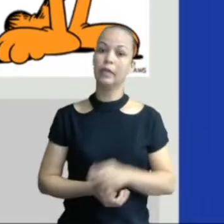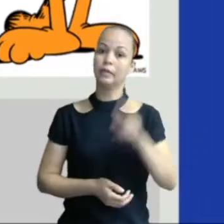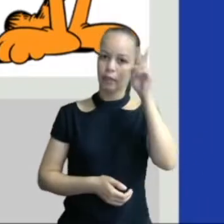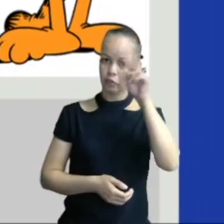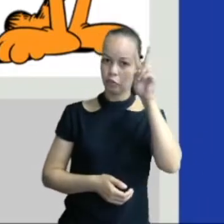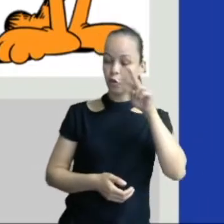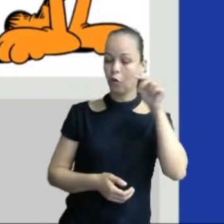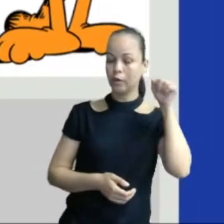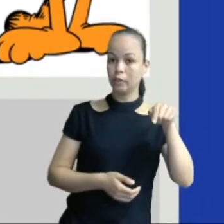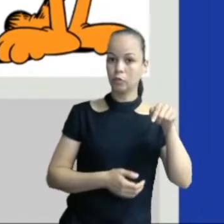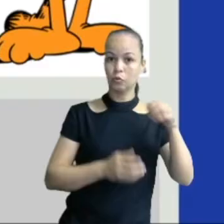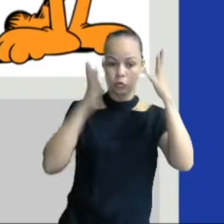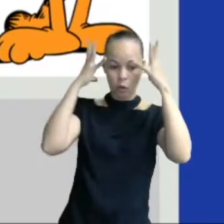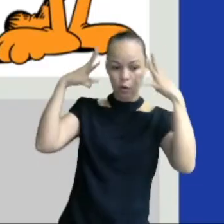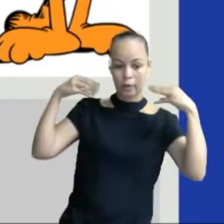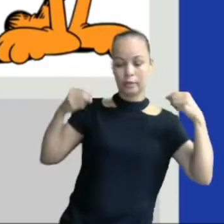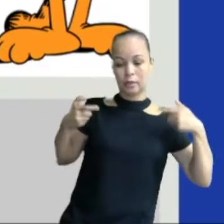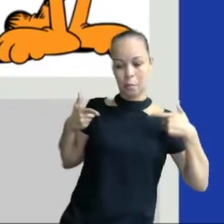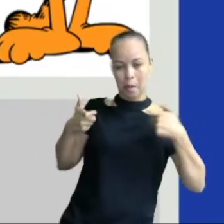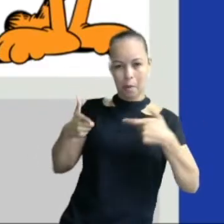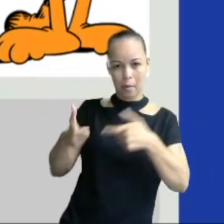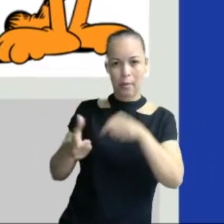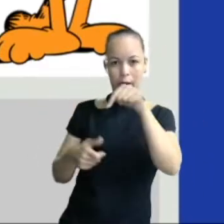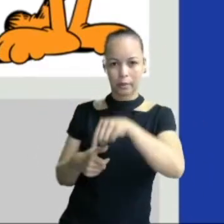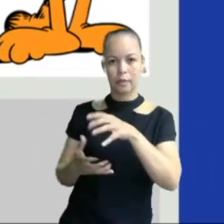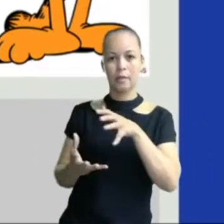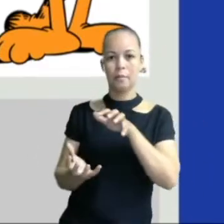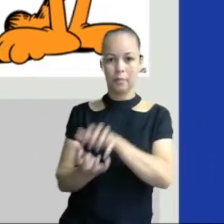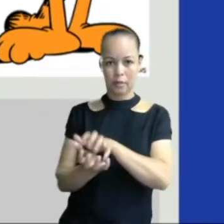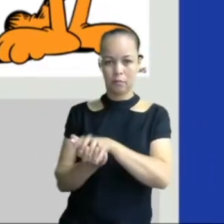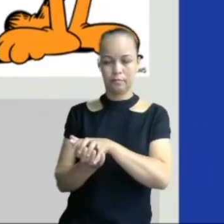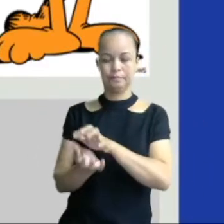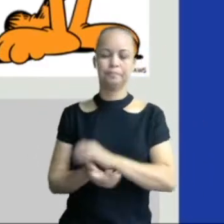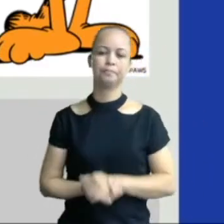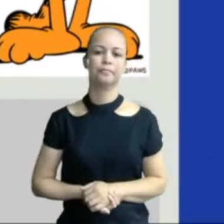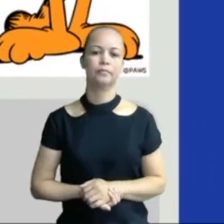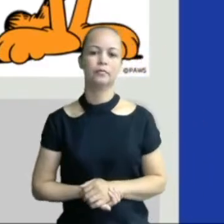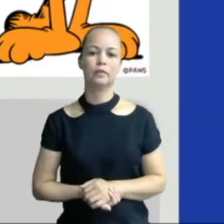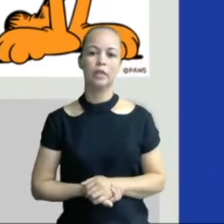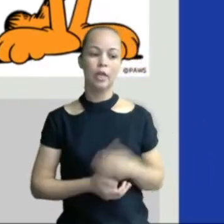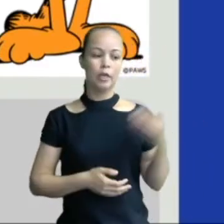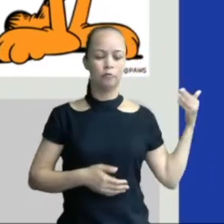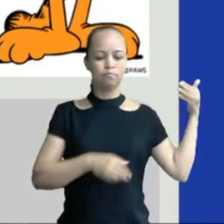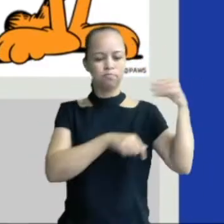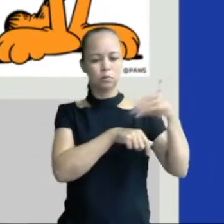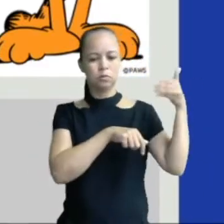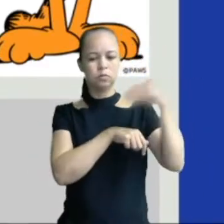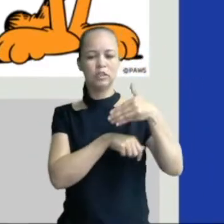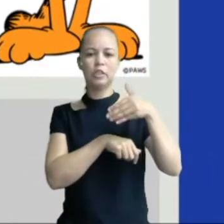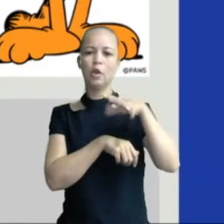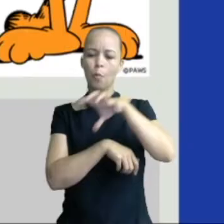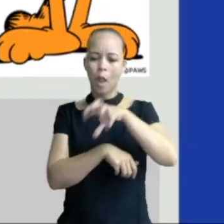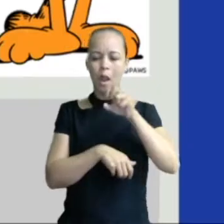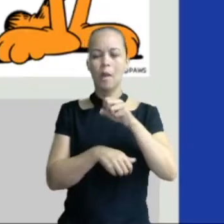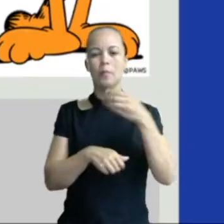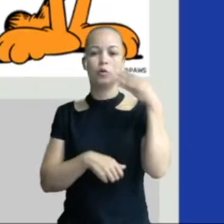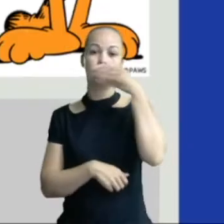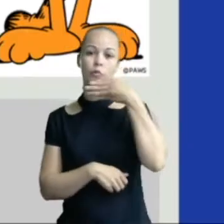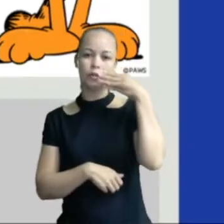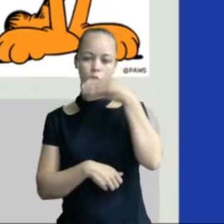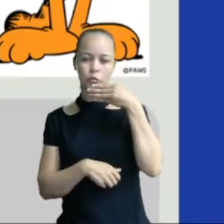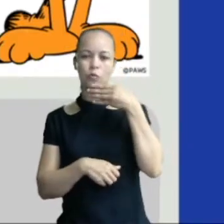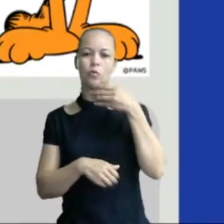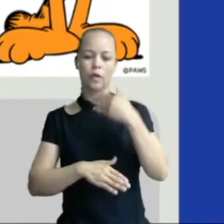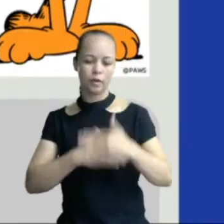holandeses atacando aqui Pernambuco, tá? Para poder tomar posse. Vinham em busca do açúcar produzido aqui na província, aqui no